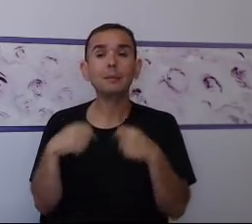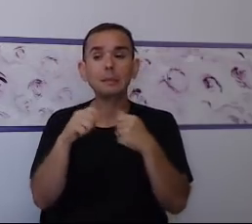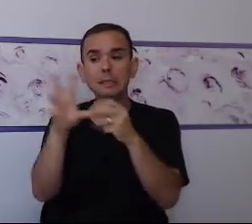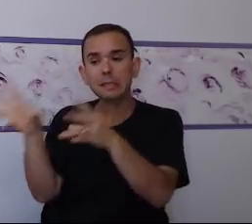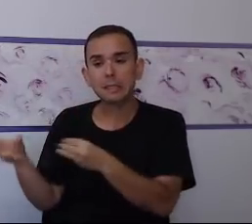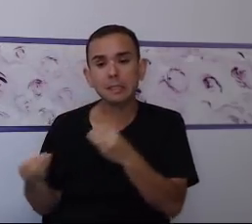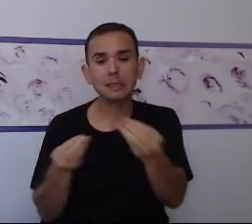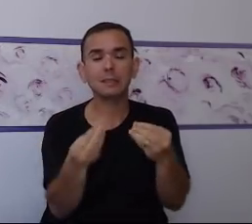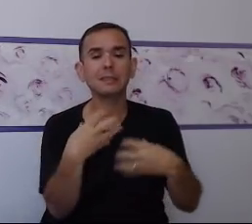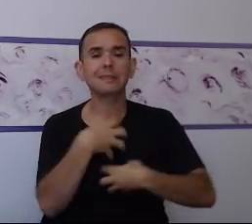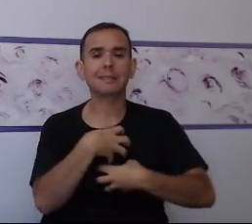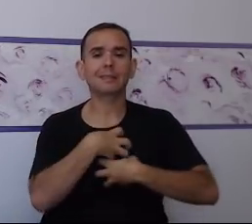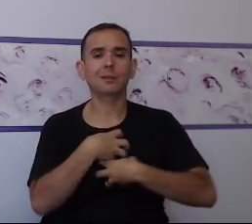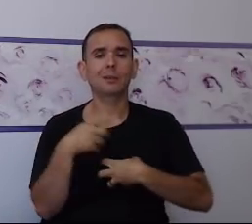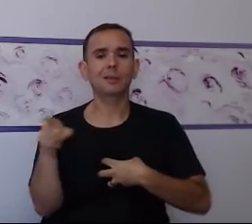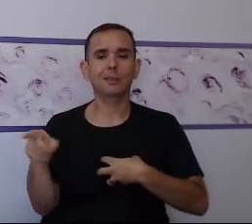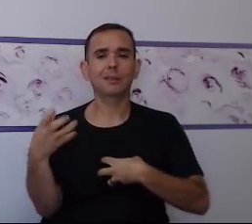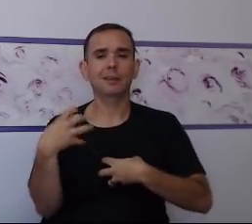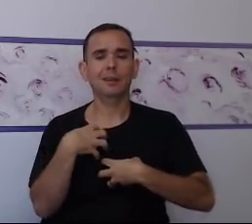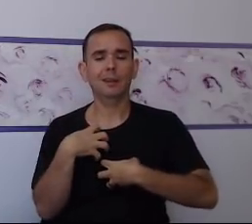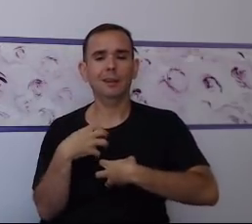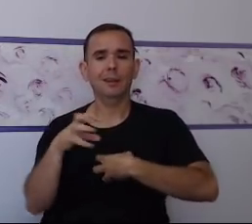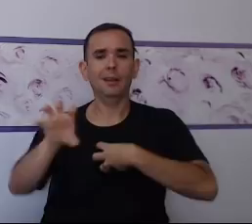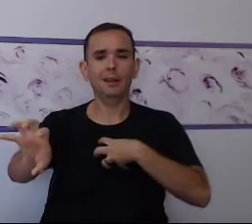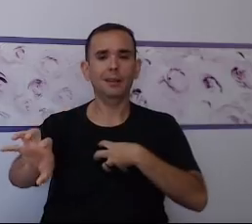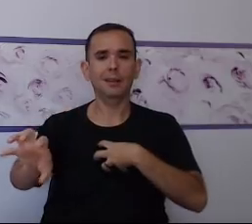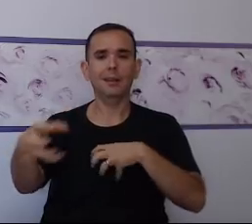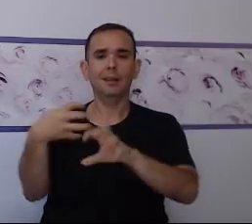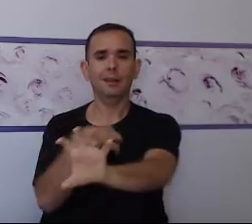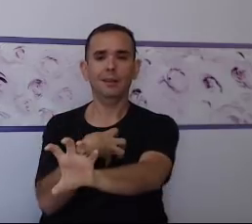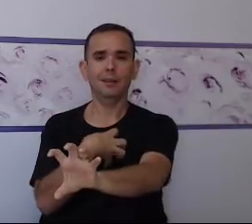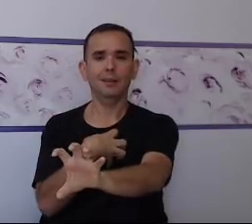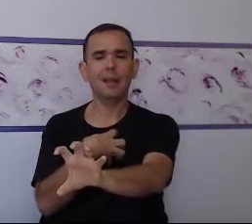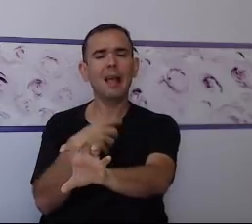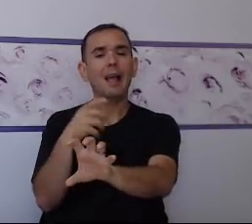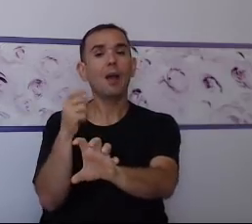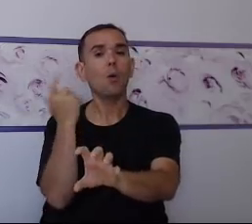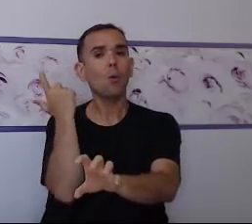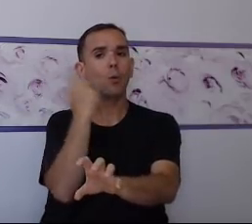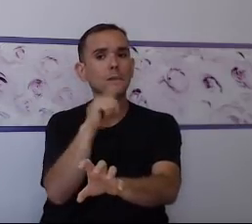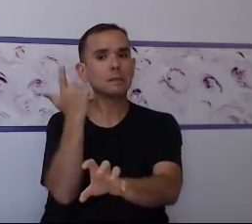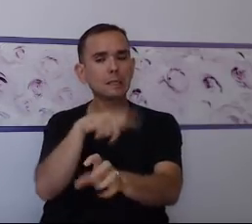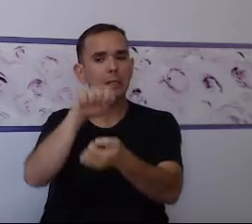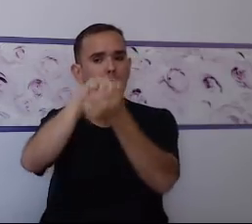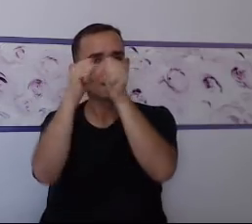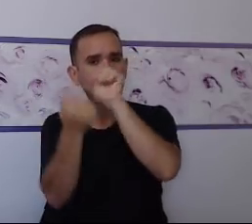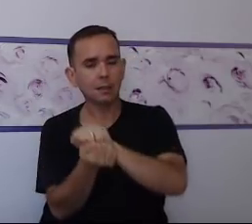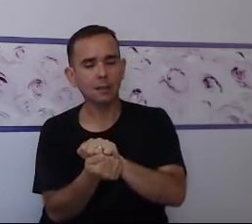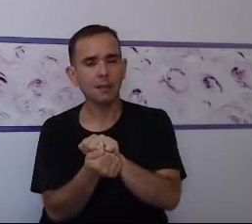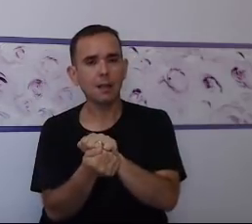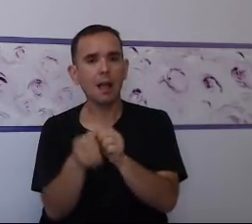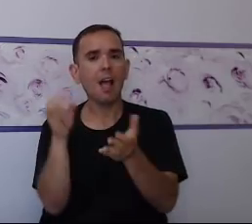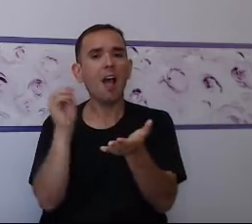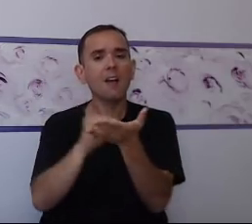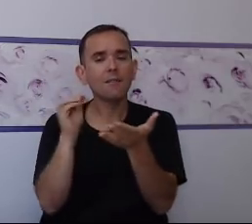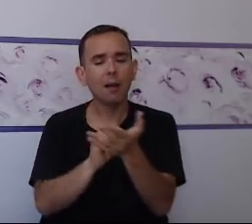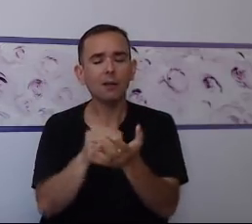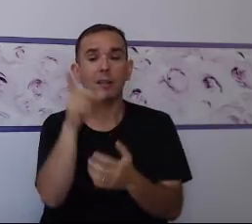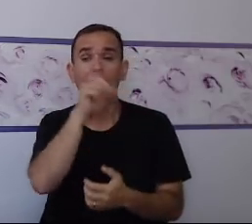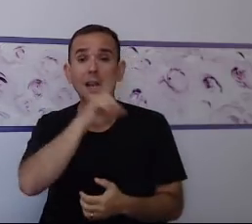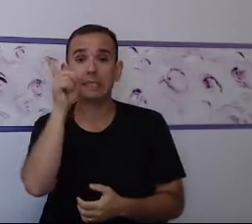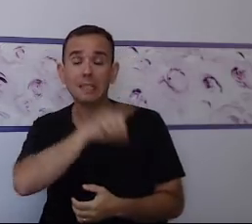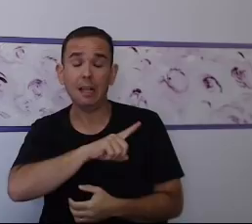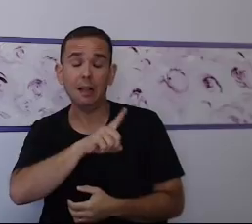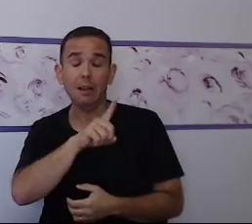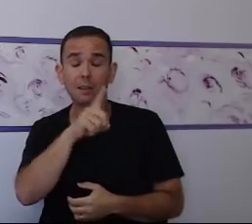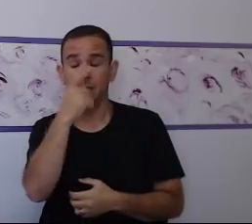essas sensações, né? Tentar compensar essa alteração desse lobo, né? Essa lesão, essa alteração de